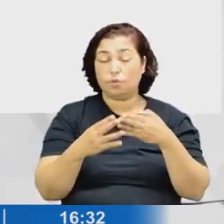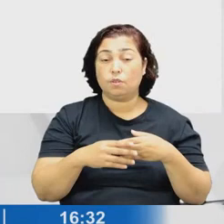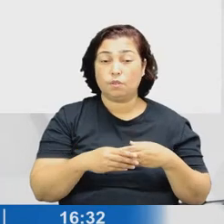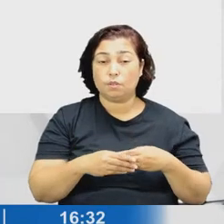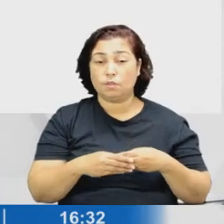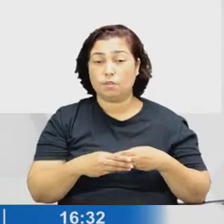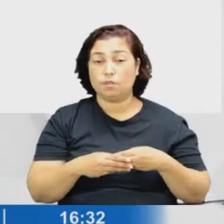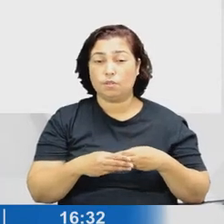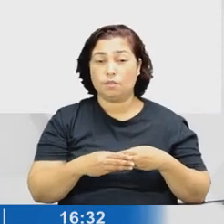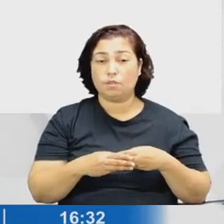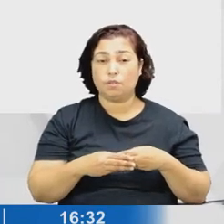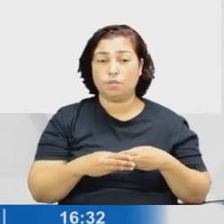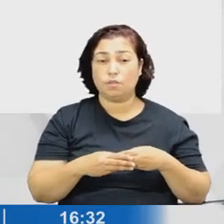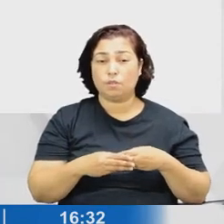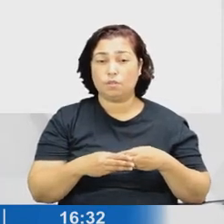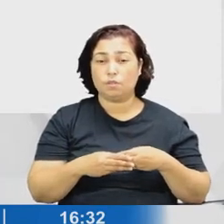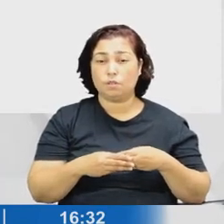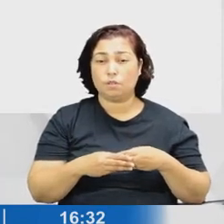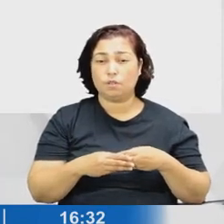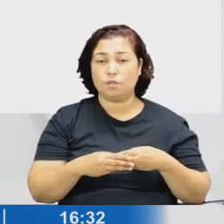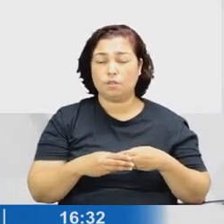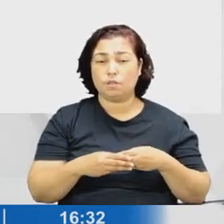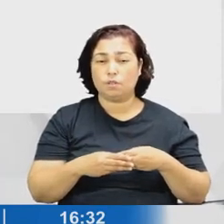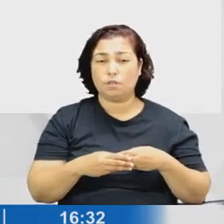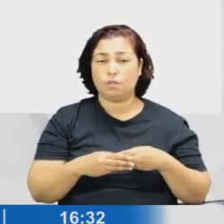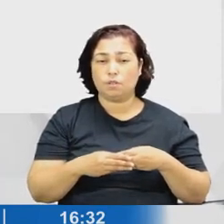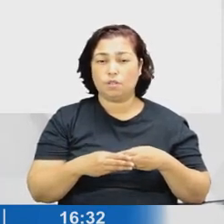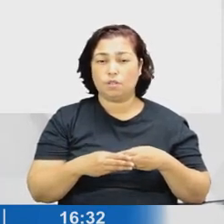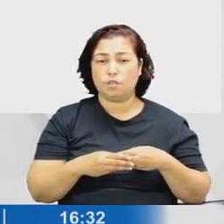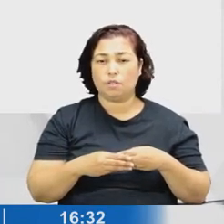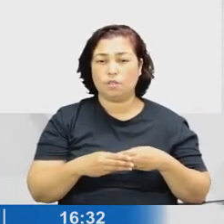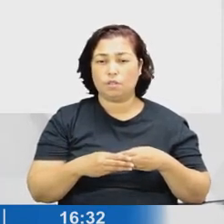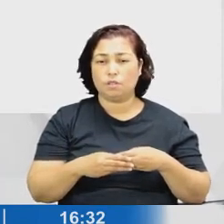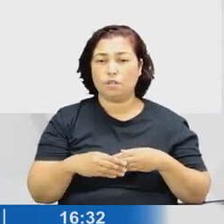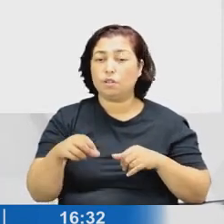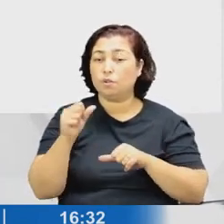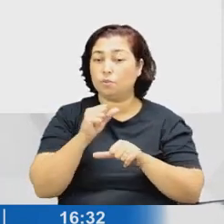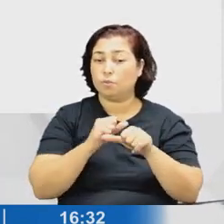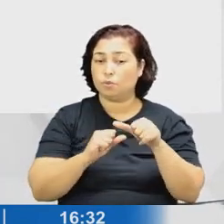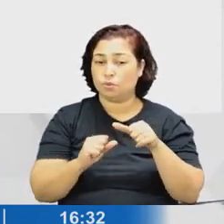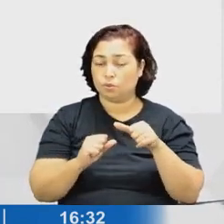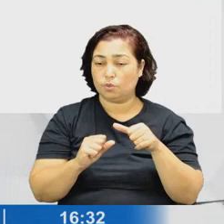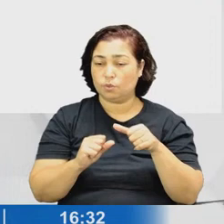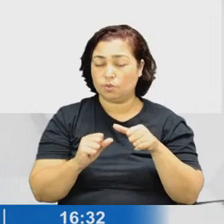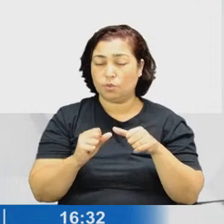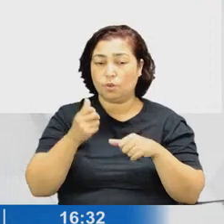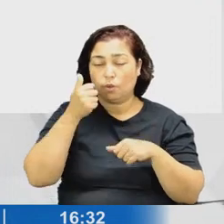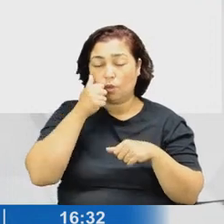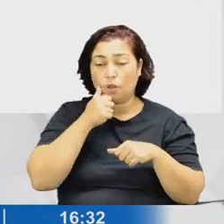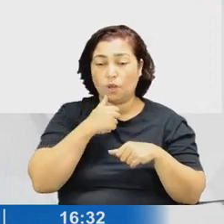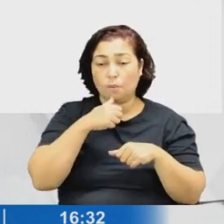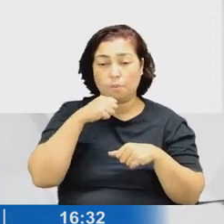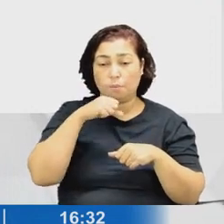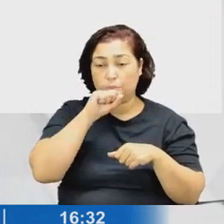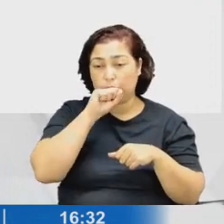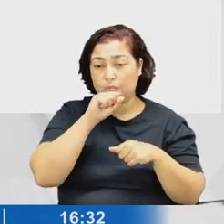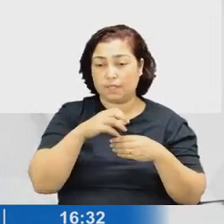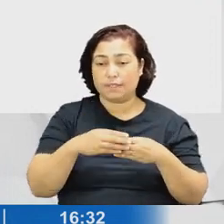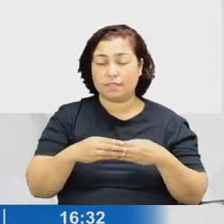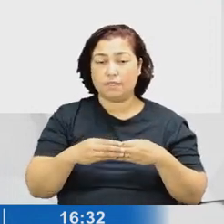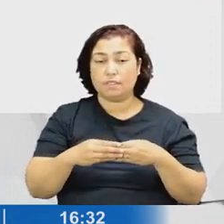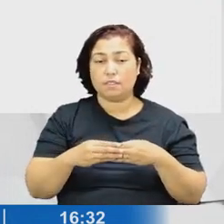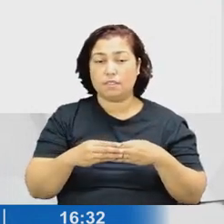mãe né é intencionalmente Lula trabalhou isso a mãe do PAC mudou o arquétipo por estratégia ela